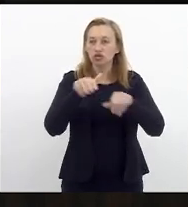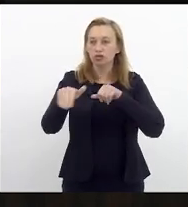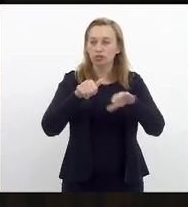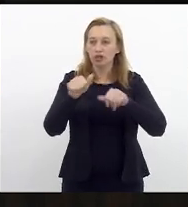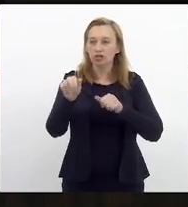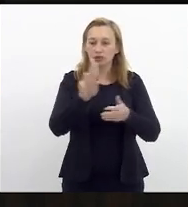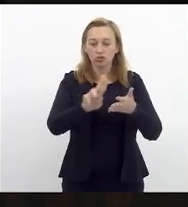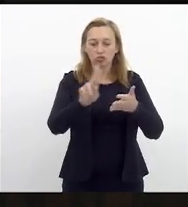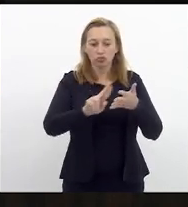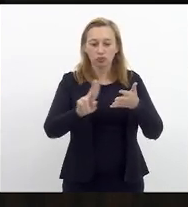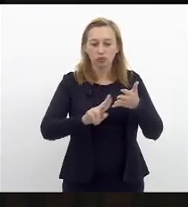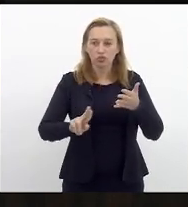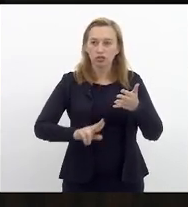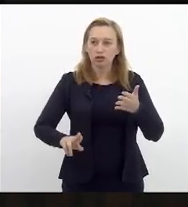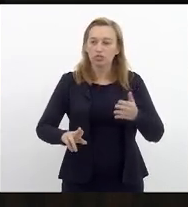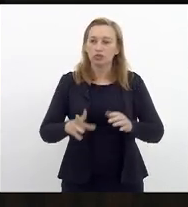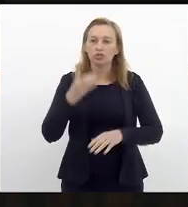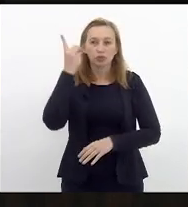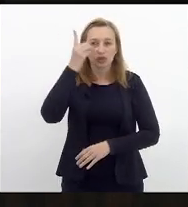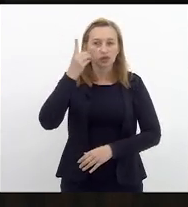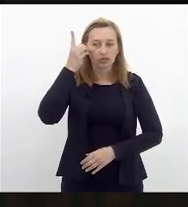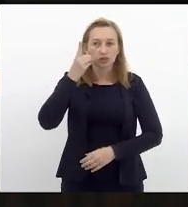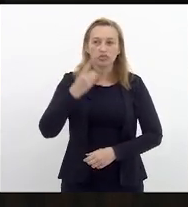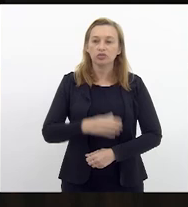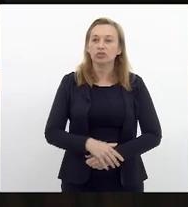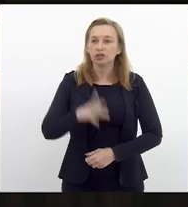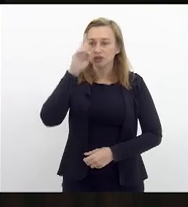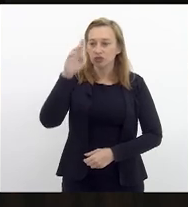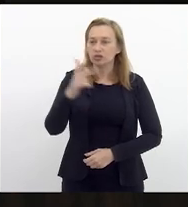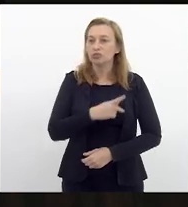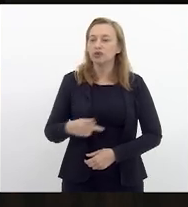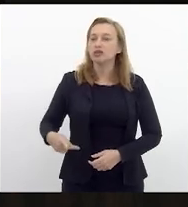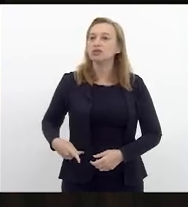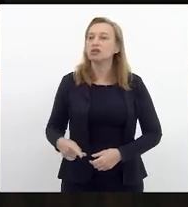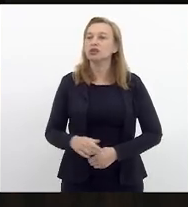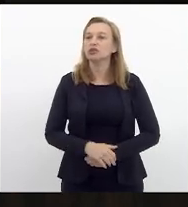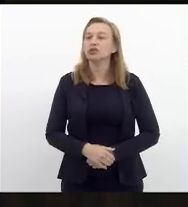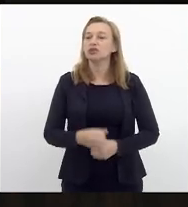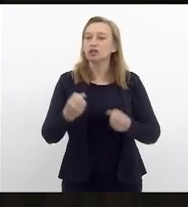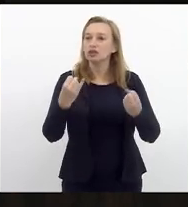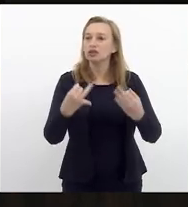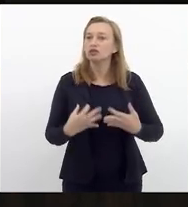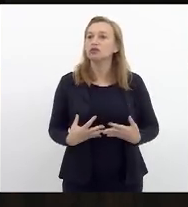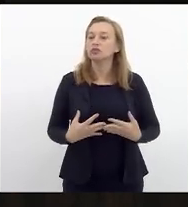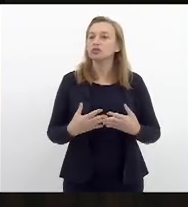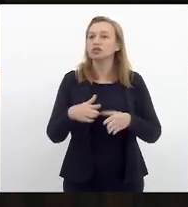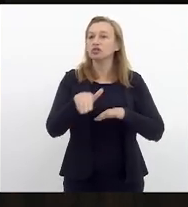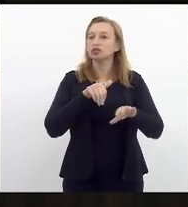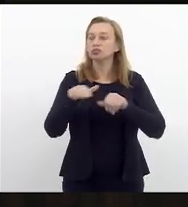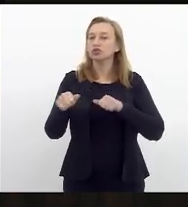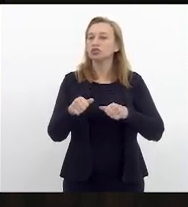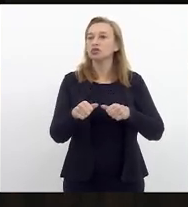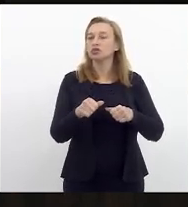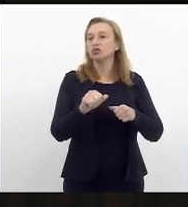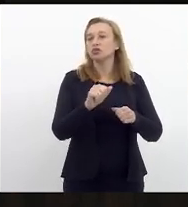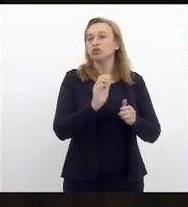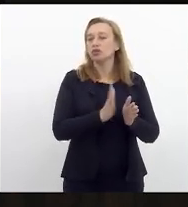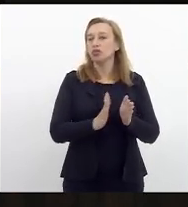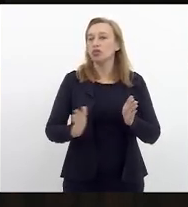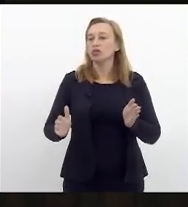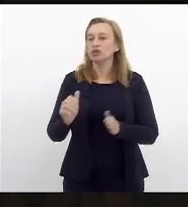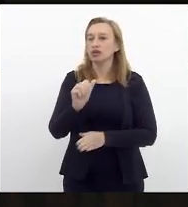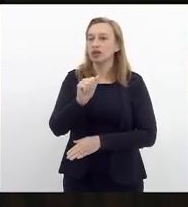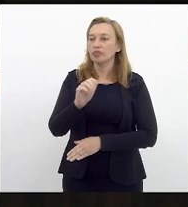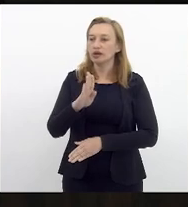senhores deputados. Senhor presidente. Esclareço que a chamada se dará por ordem alfabética e os